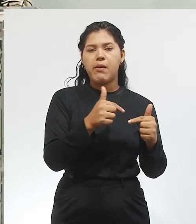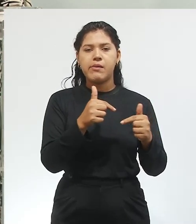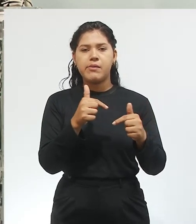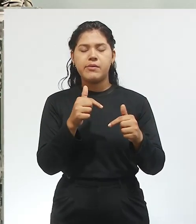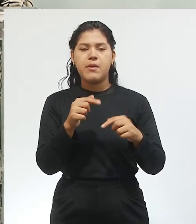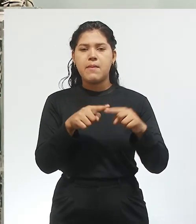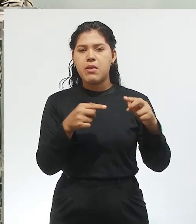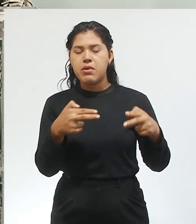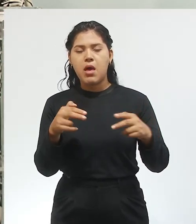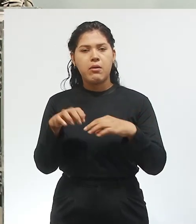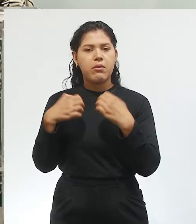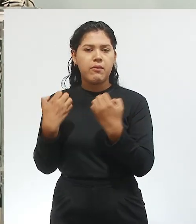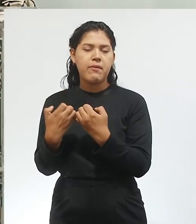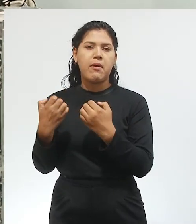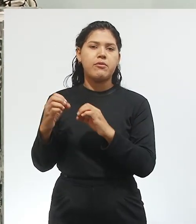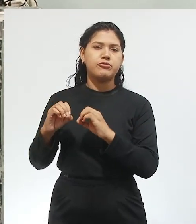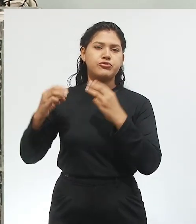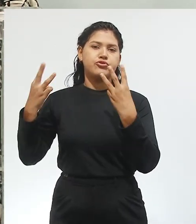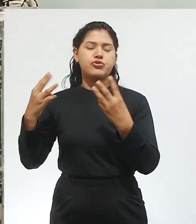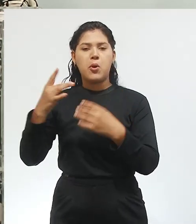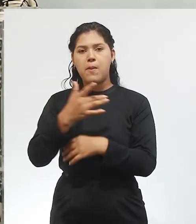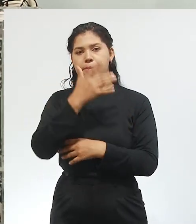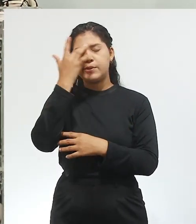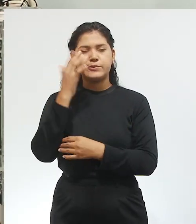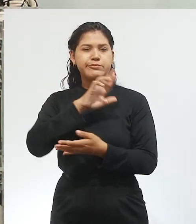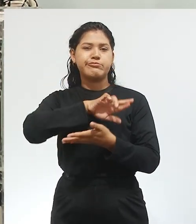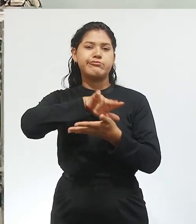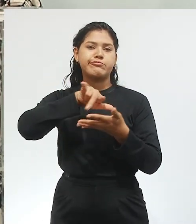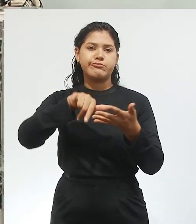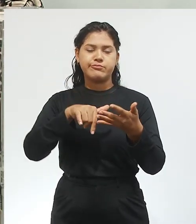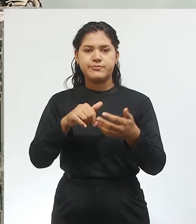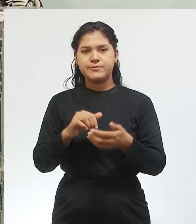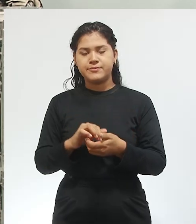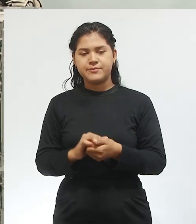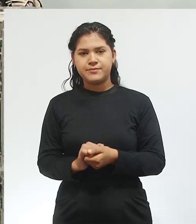falei, né? Serviço, evento, pessoa, tá?